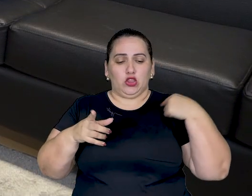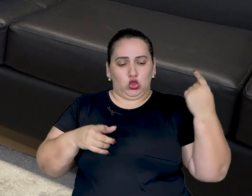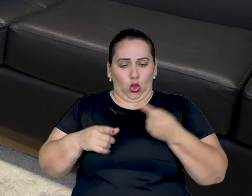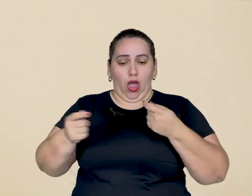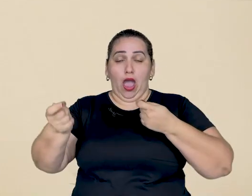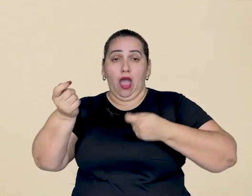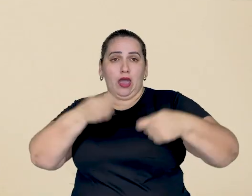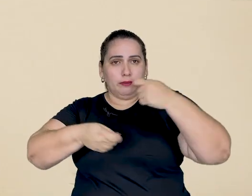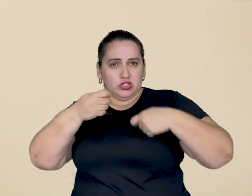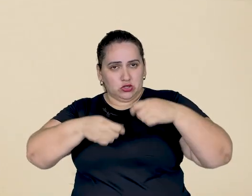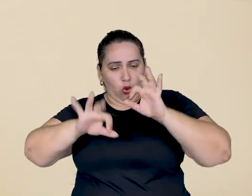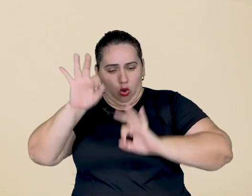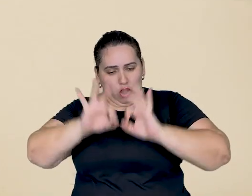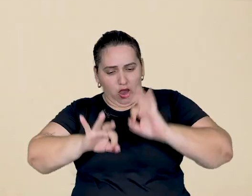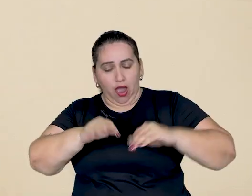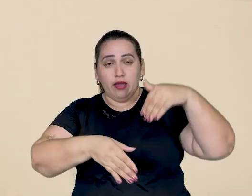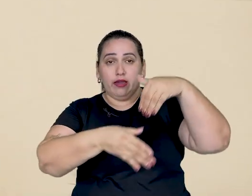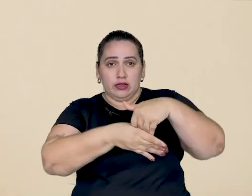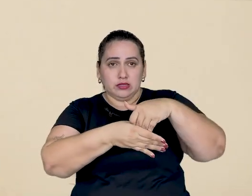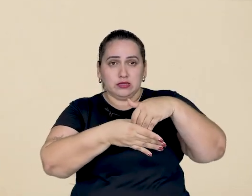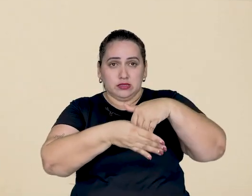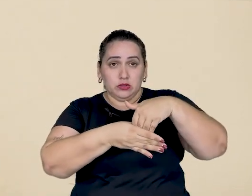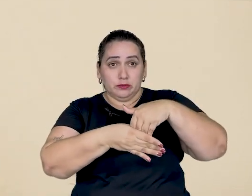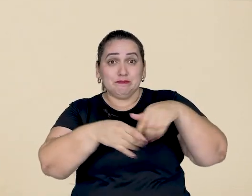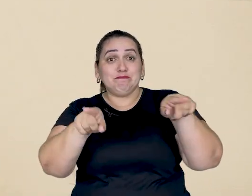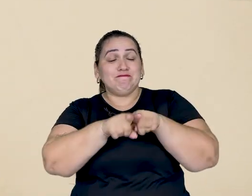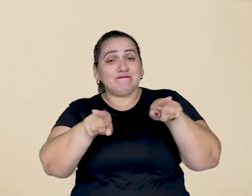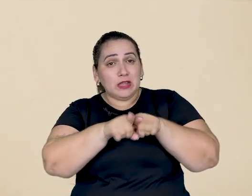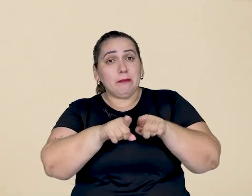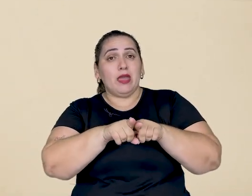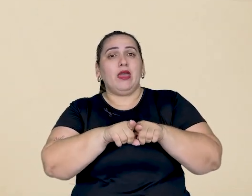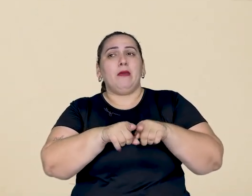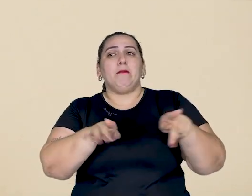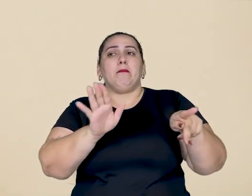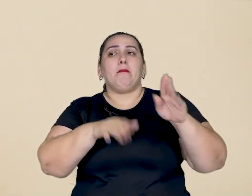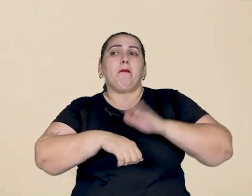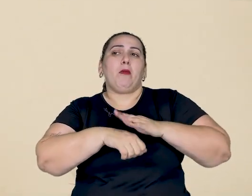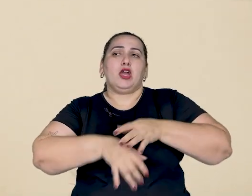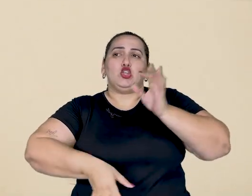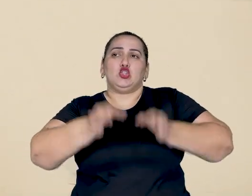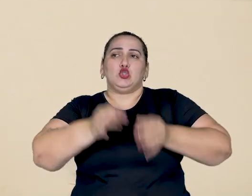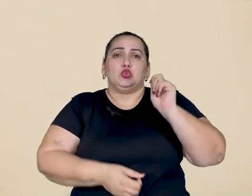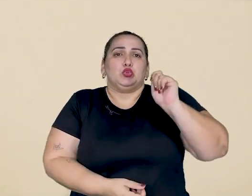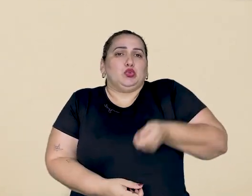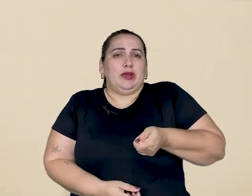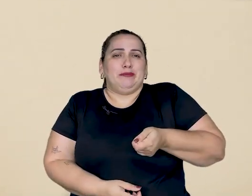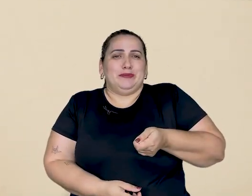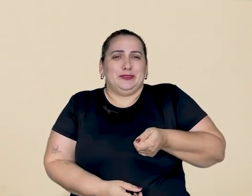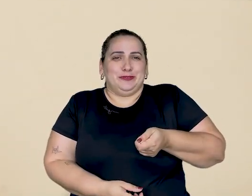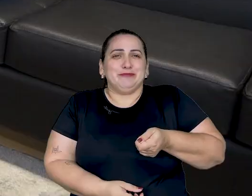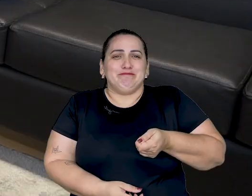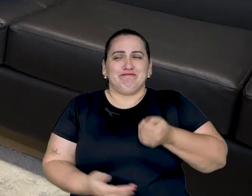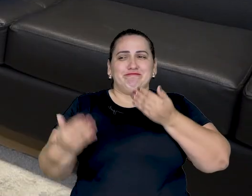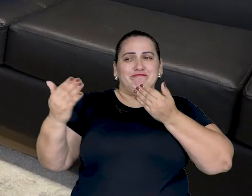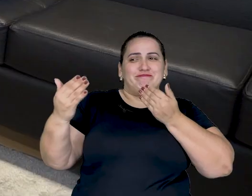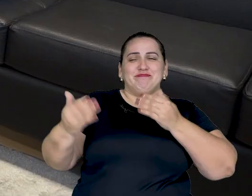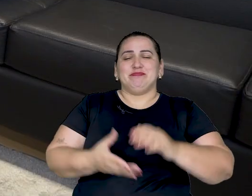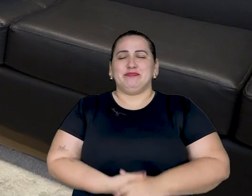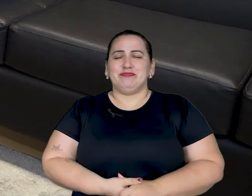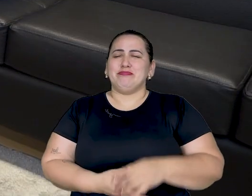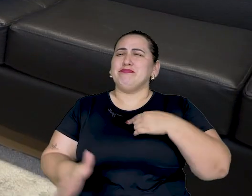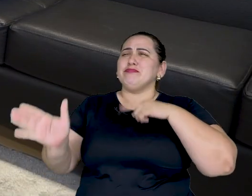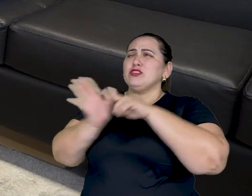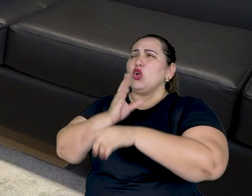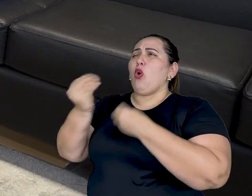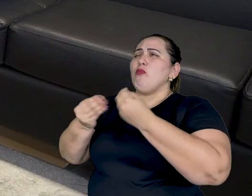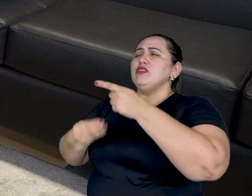complicação, tanto para a administração das eleições e eventualmente até para os próprios julgamentos. E como que o senhor